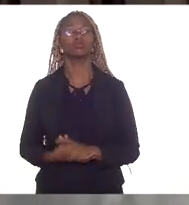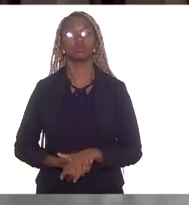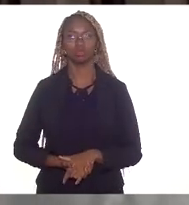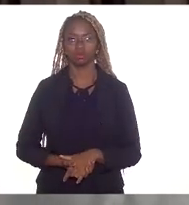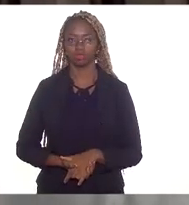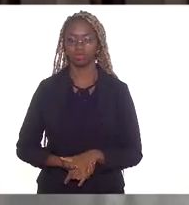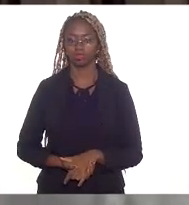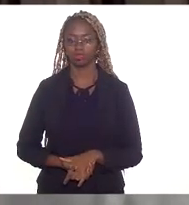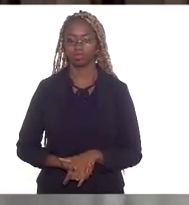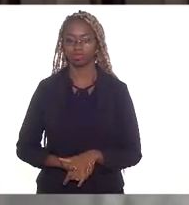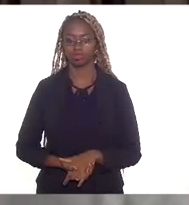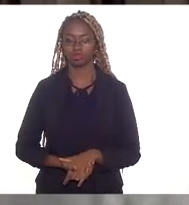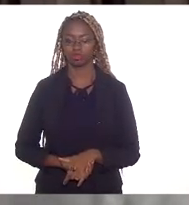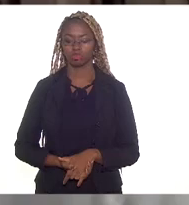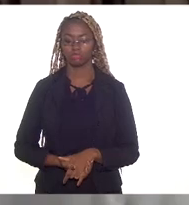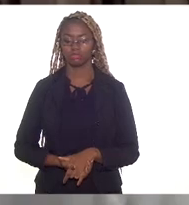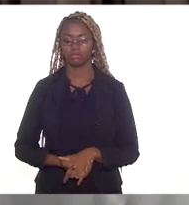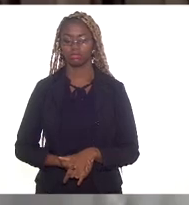como